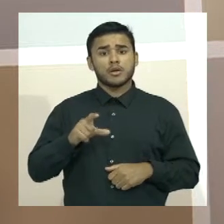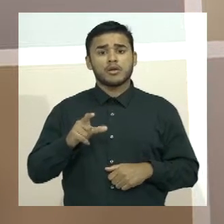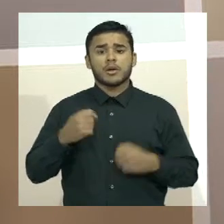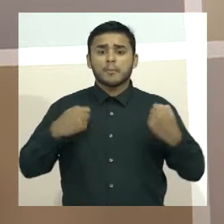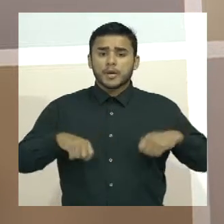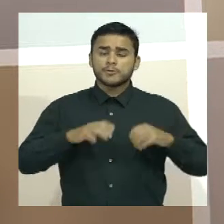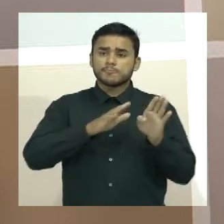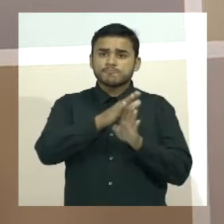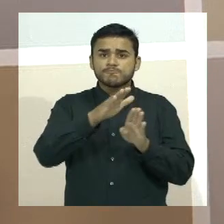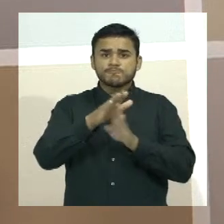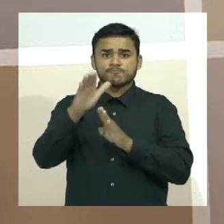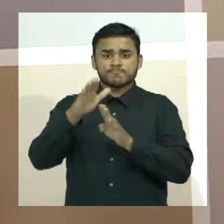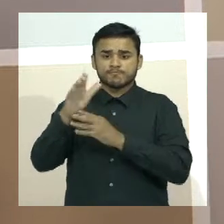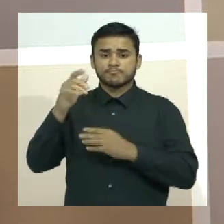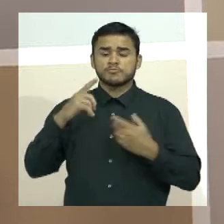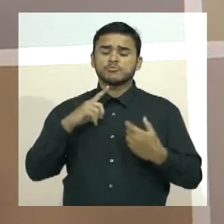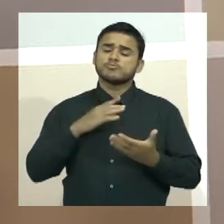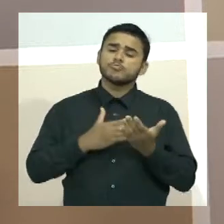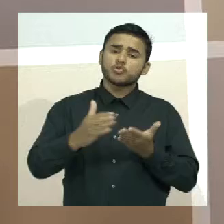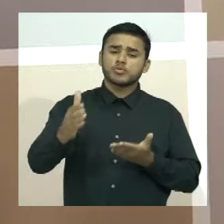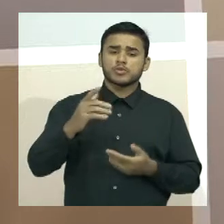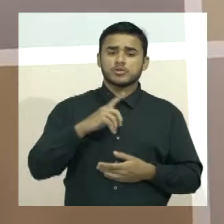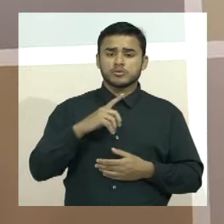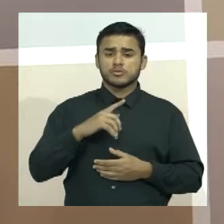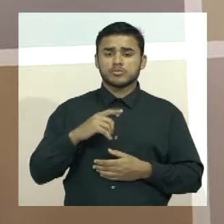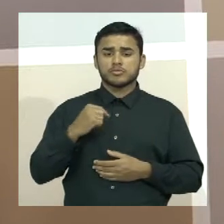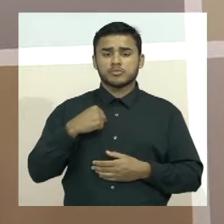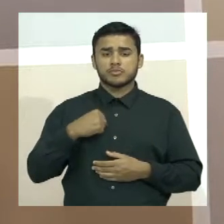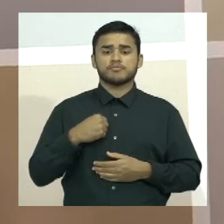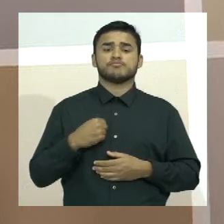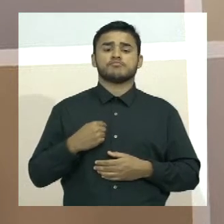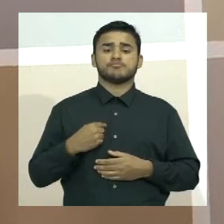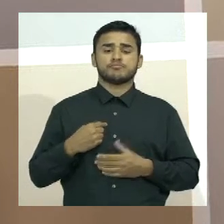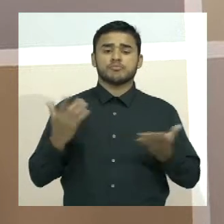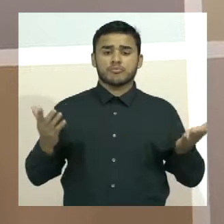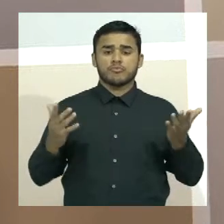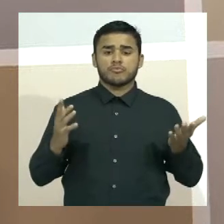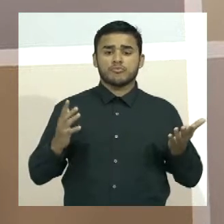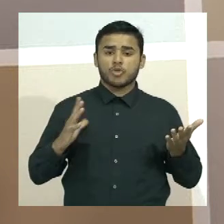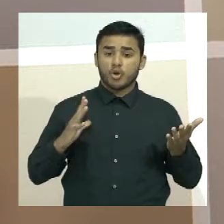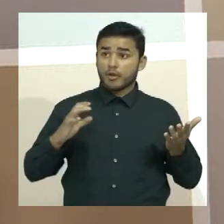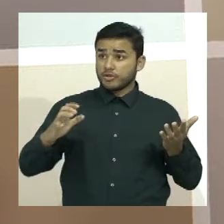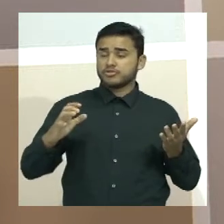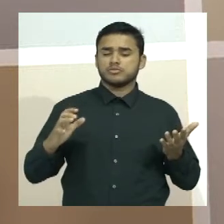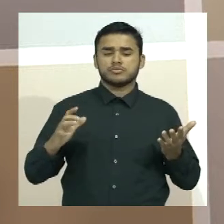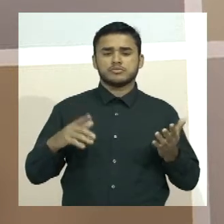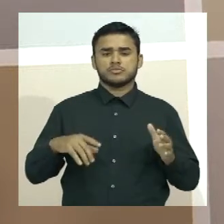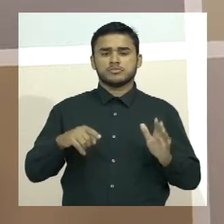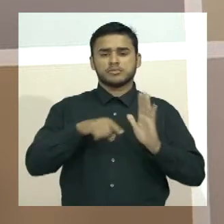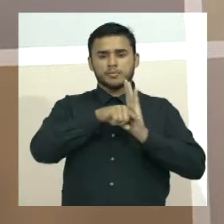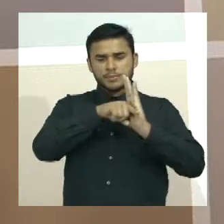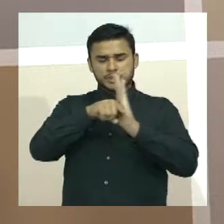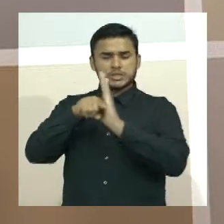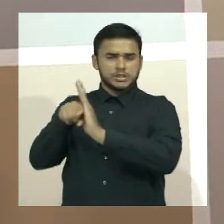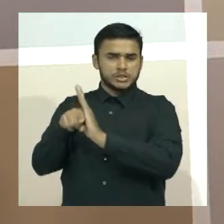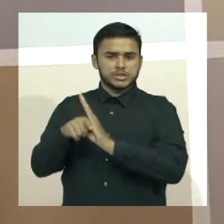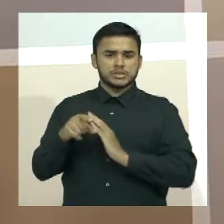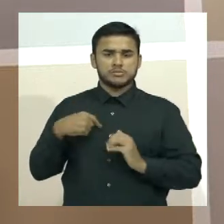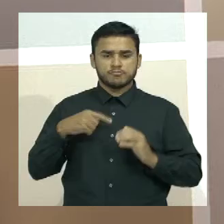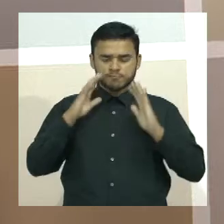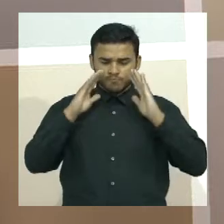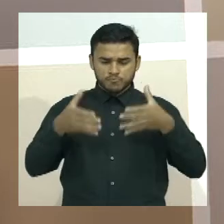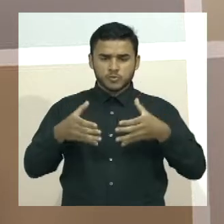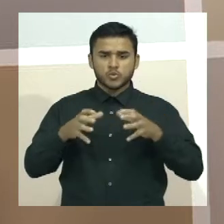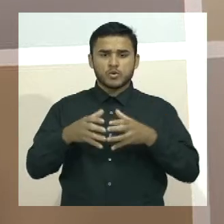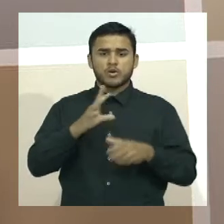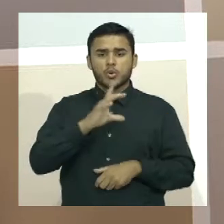Essa lei é uma iniciativa fantástica. Eu, como coordenador de um comitê de ética e pesquisa, a gente agradece leis como essas,